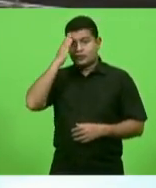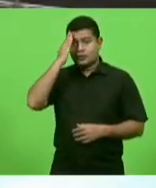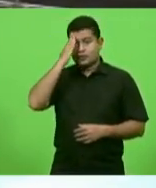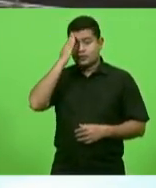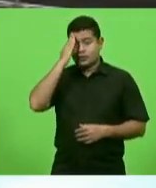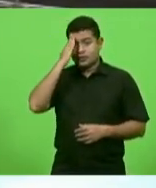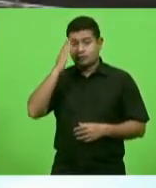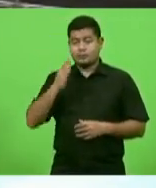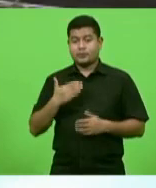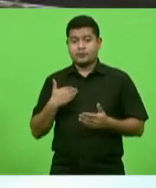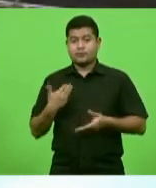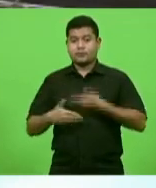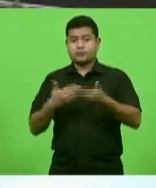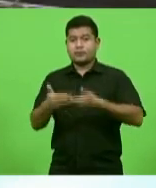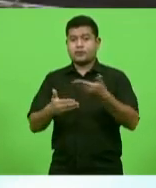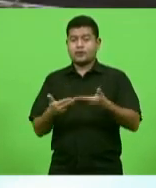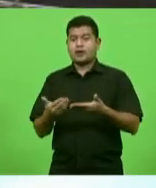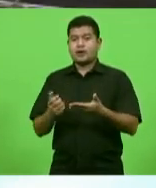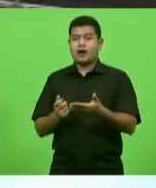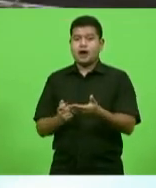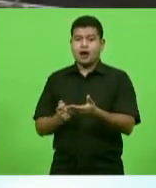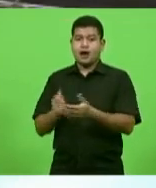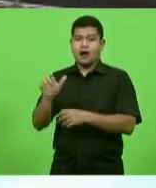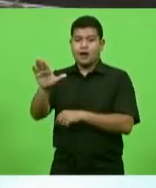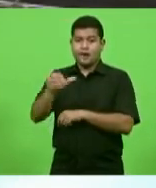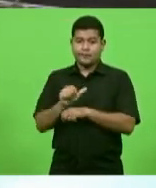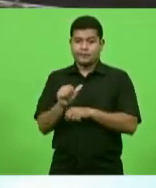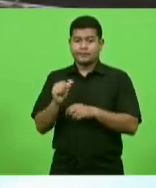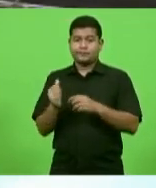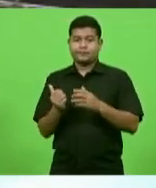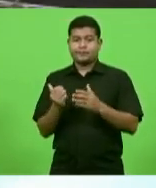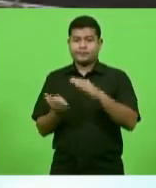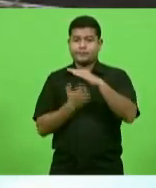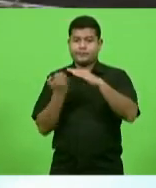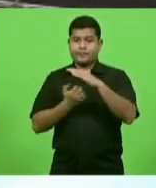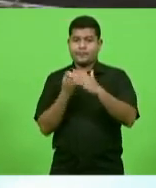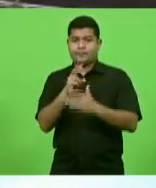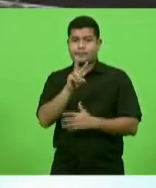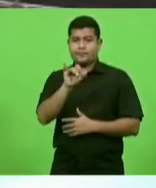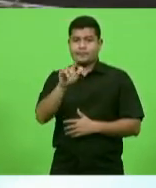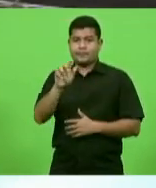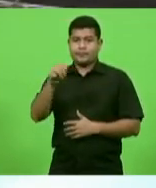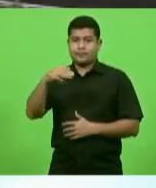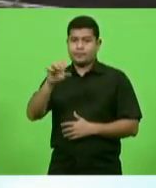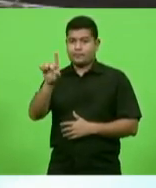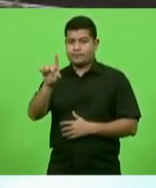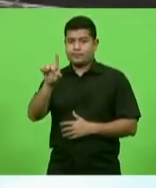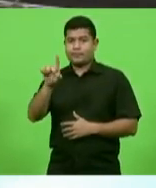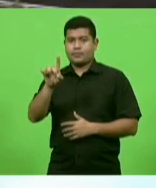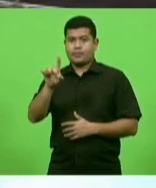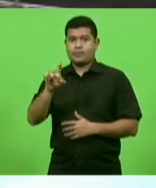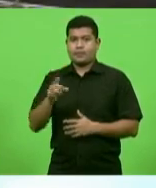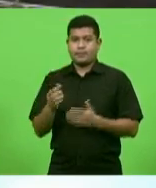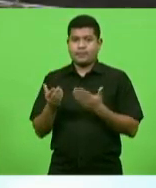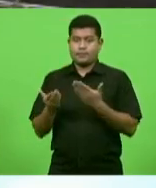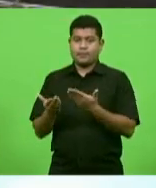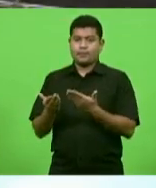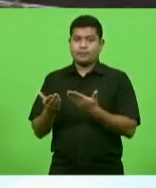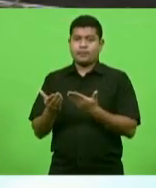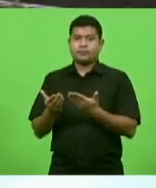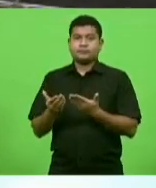que envolvem a contratação da empresa megamed espessamento das ações e omissões que possibilitaram a